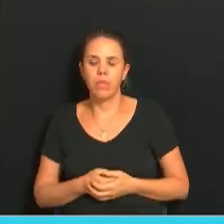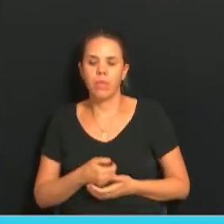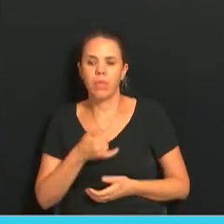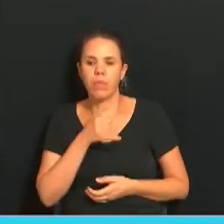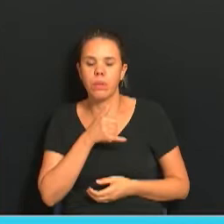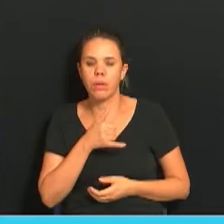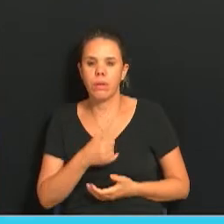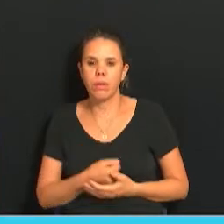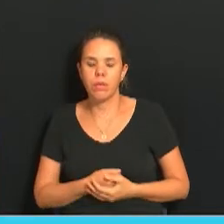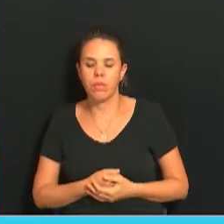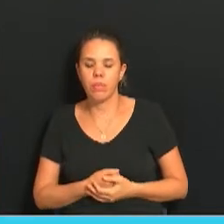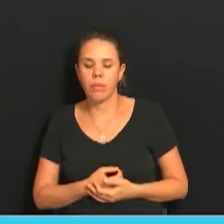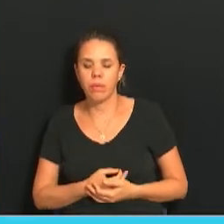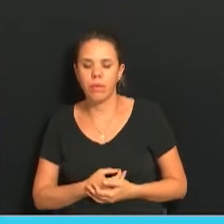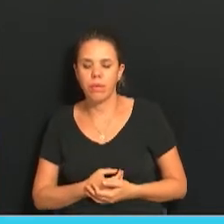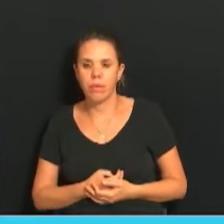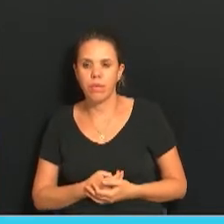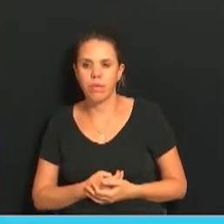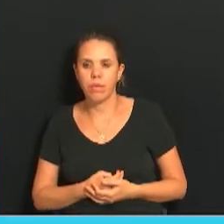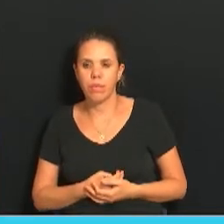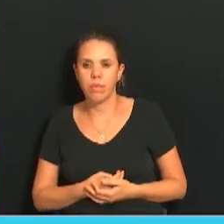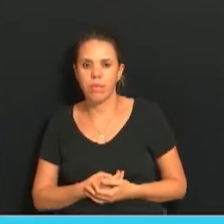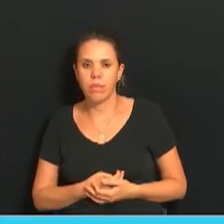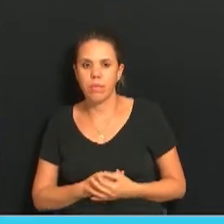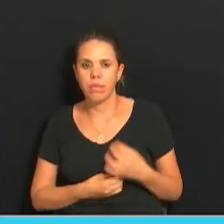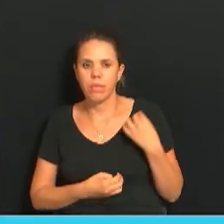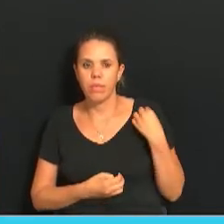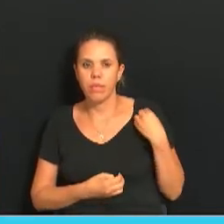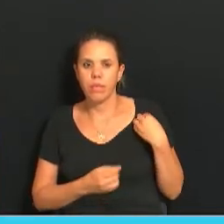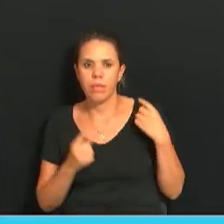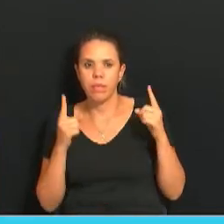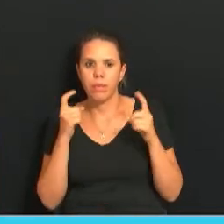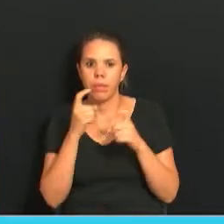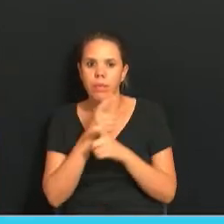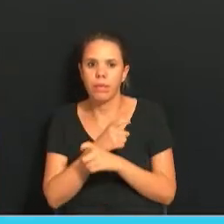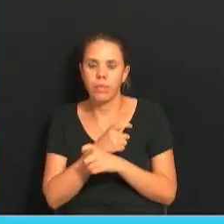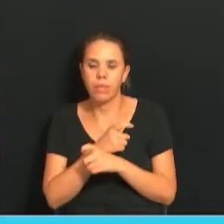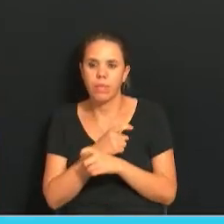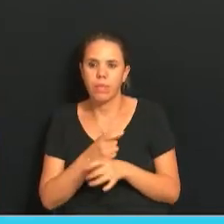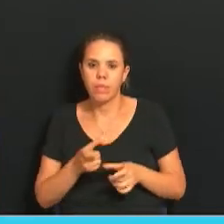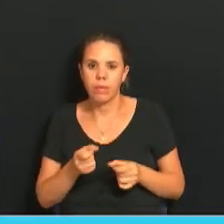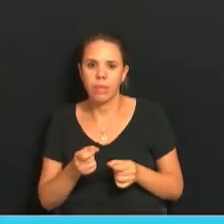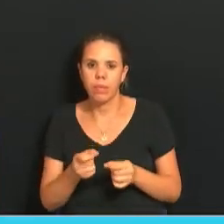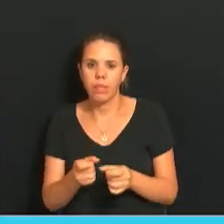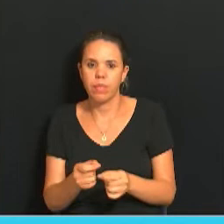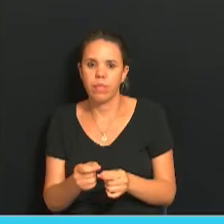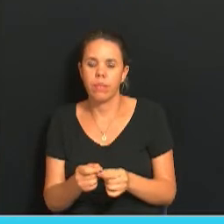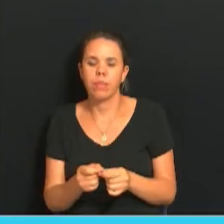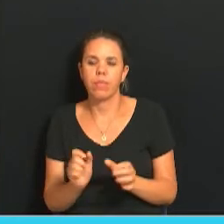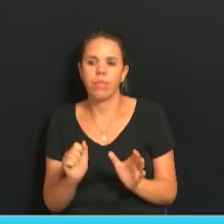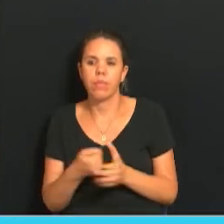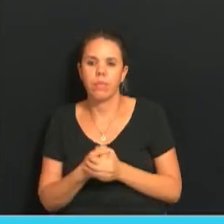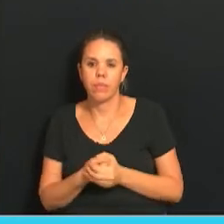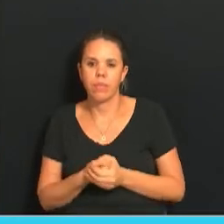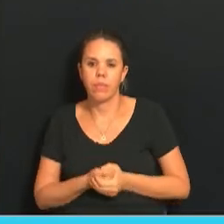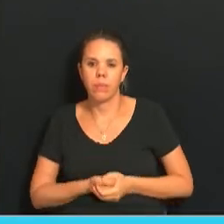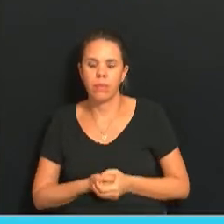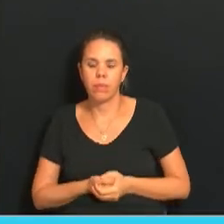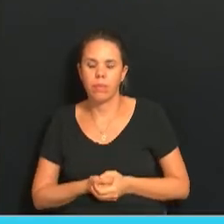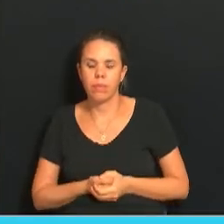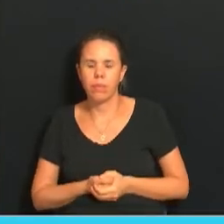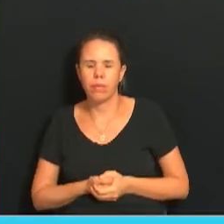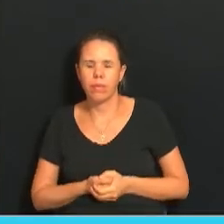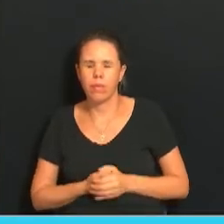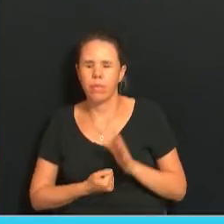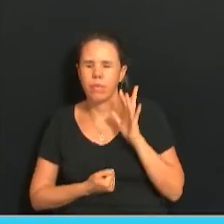não é? Agora, é uma situação complexa, porque é um tumor silencioso, como todo mundo deve